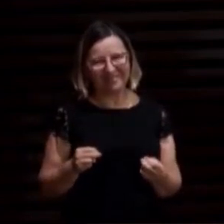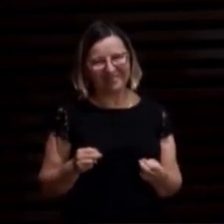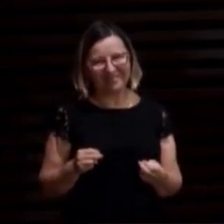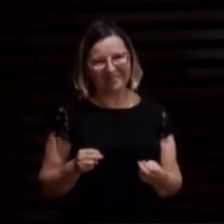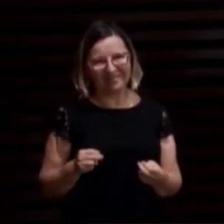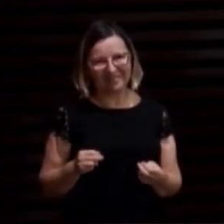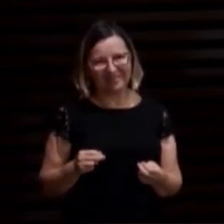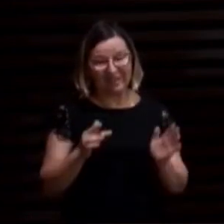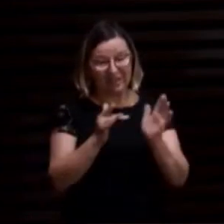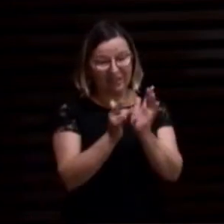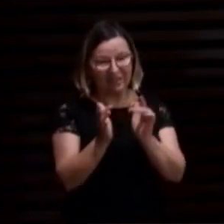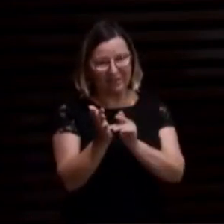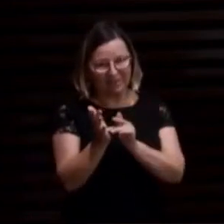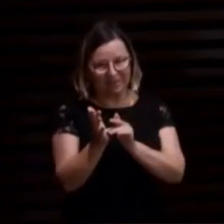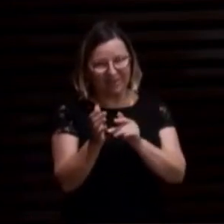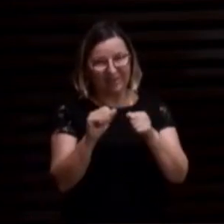Jesus fez milagres,